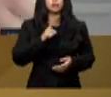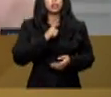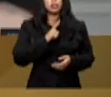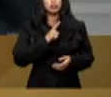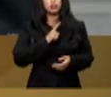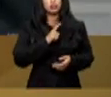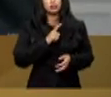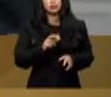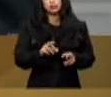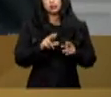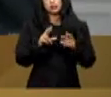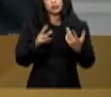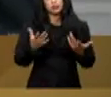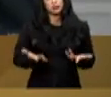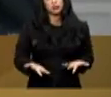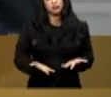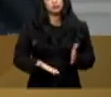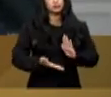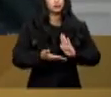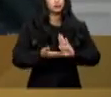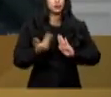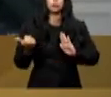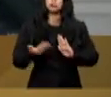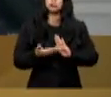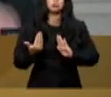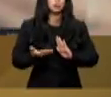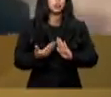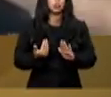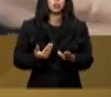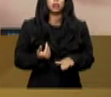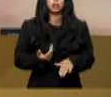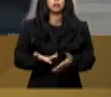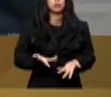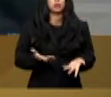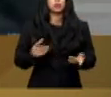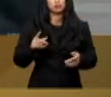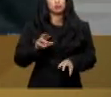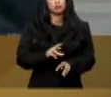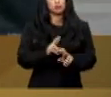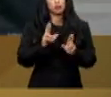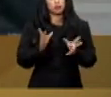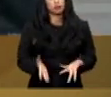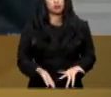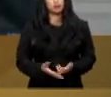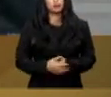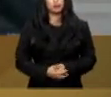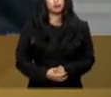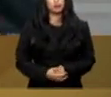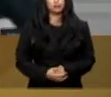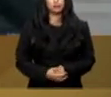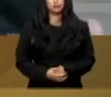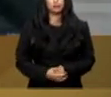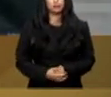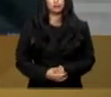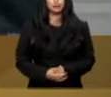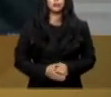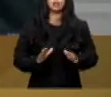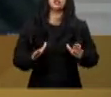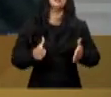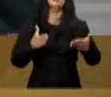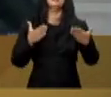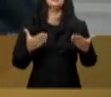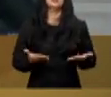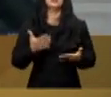emenda, contrário senso, afasto essa possibilidade. Com base nisso, presidente, e aqui a